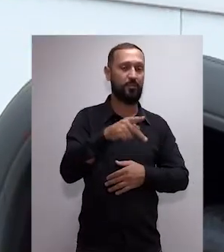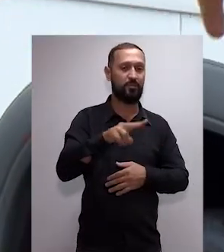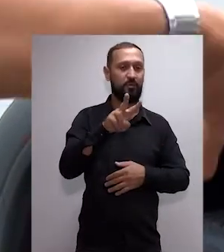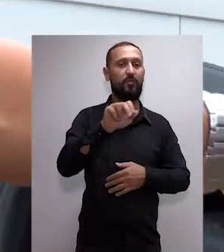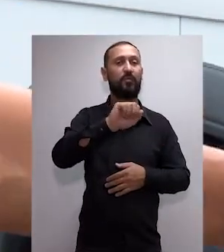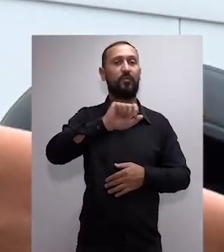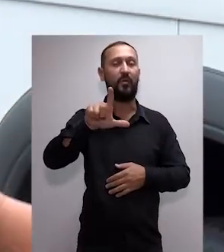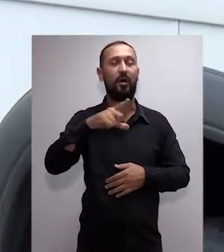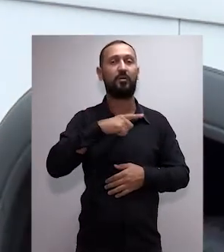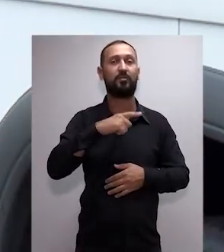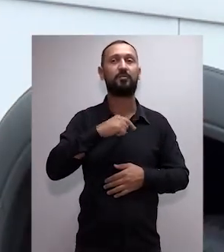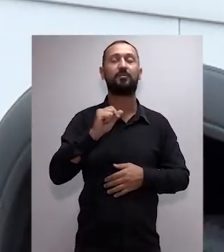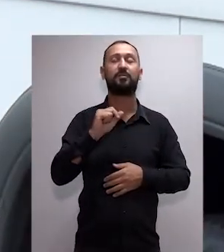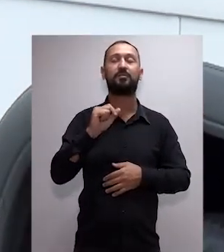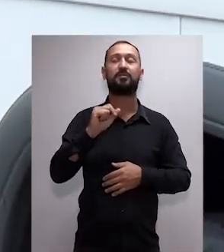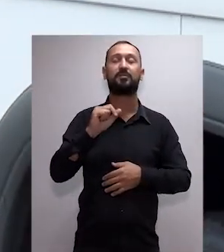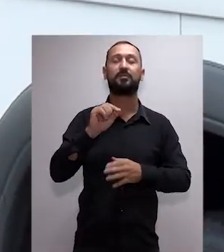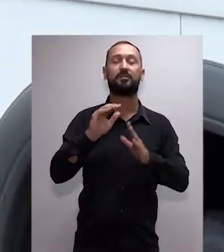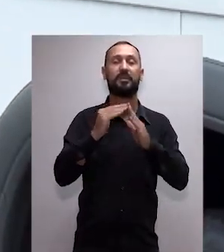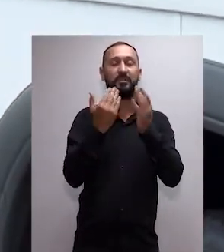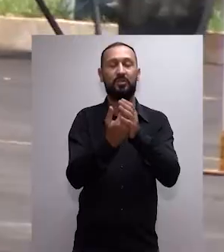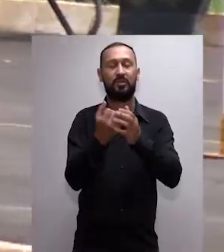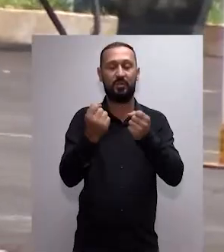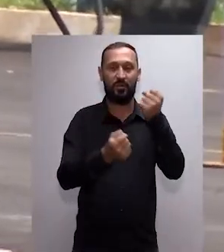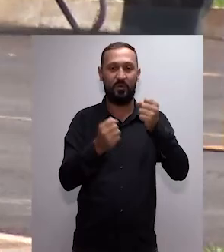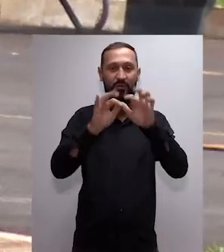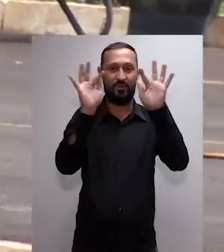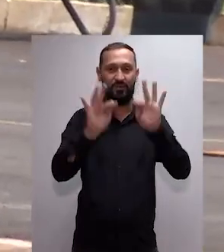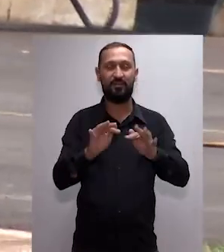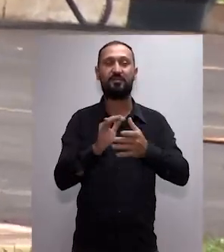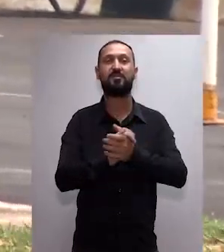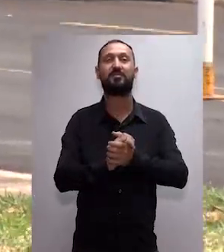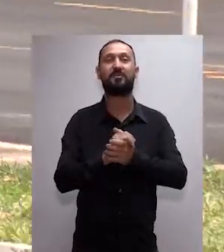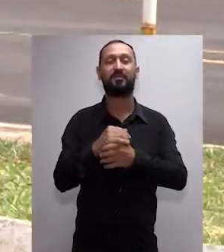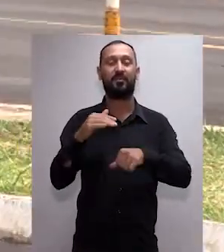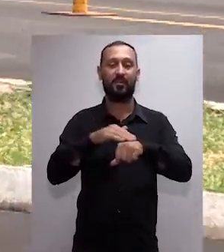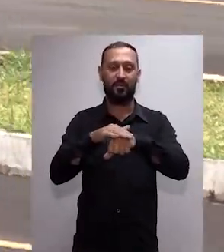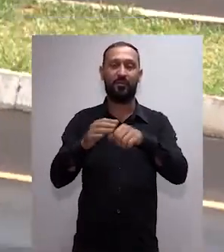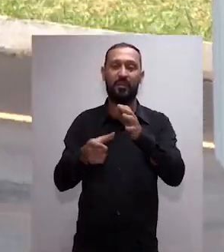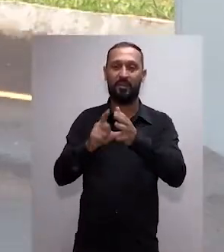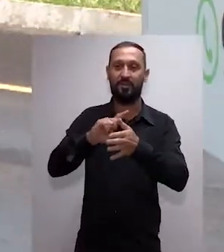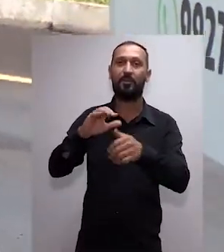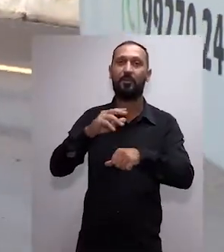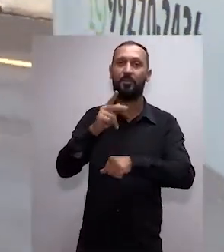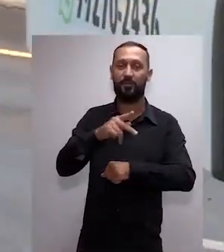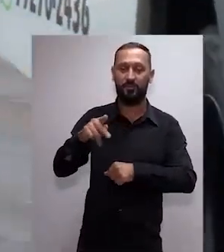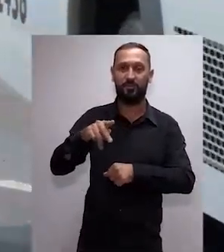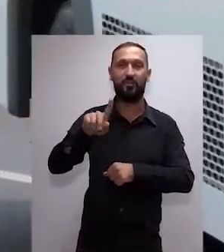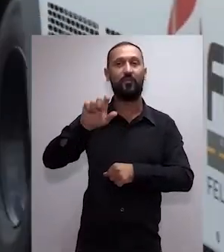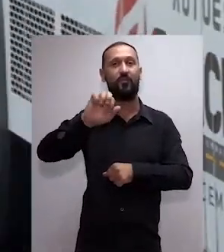da Autoescola Felicidade, né? Bacana. Eu estava conversando com o professor Val antes e você era caminhoneiro. Você